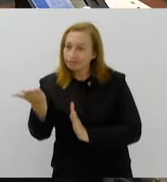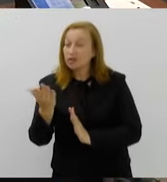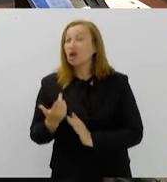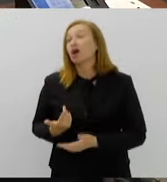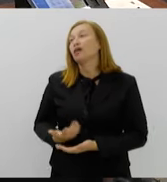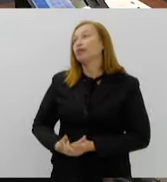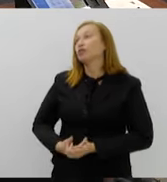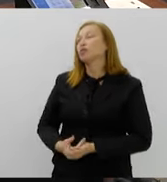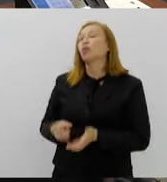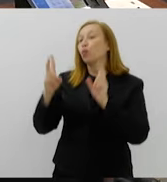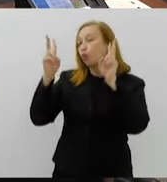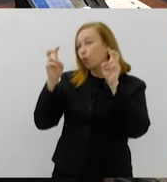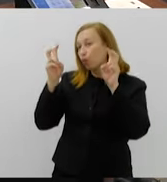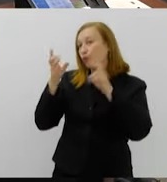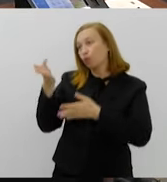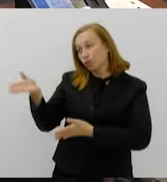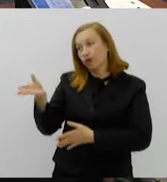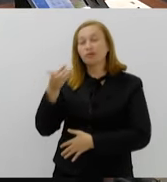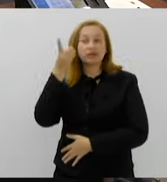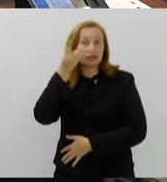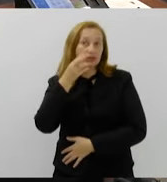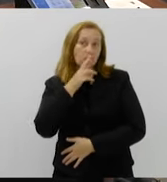tema Deputado